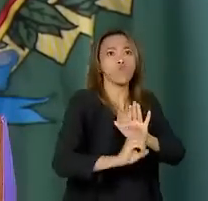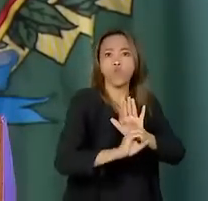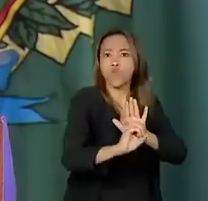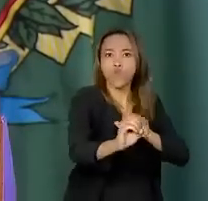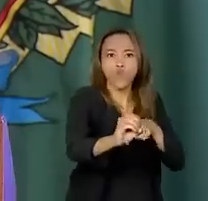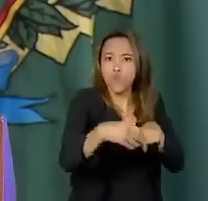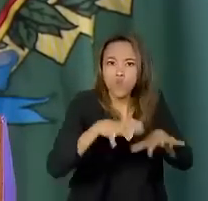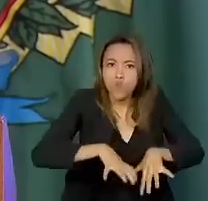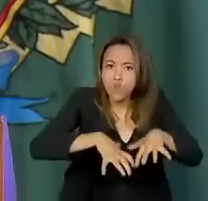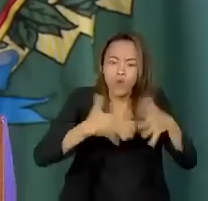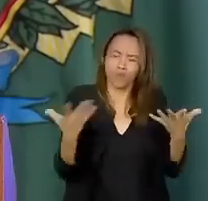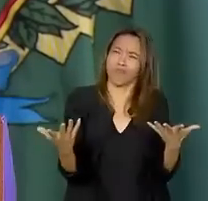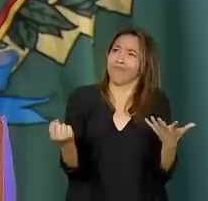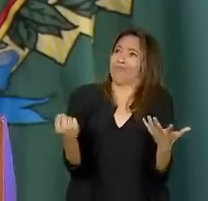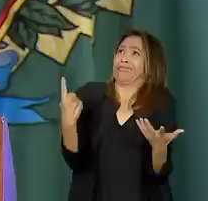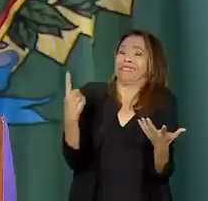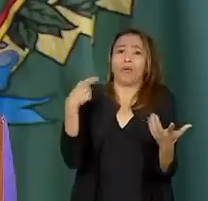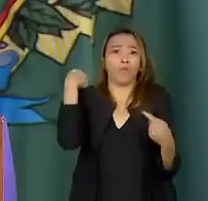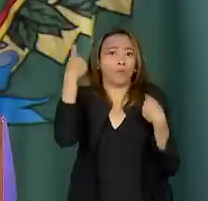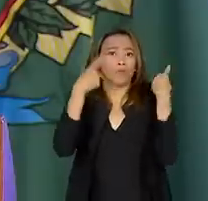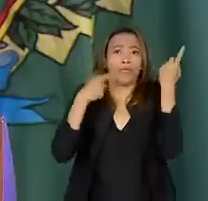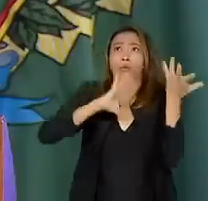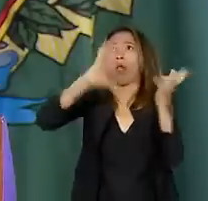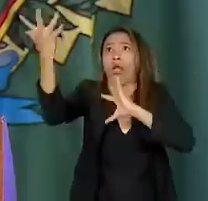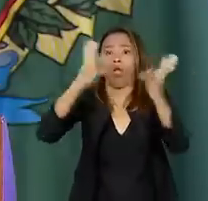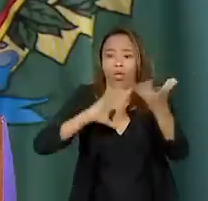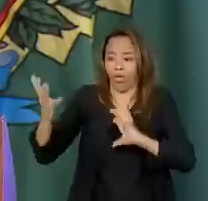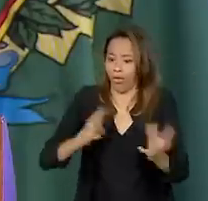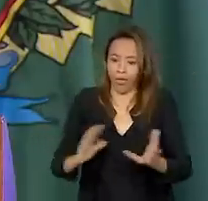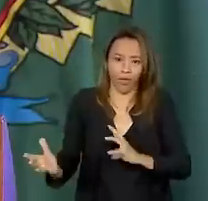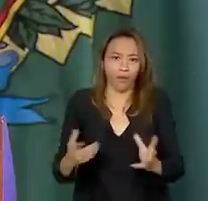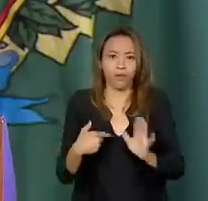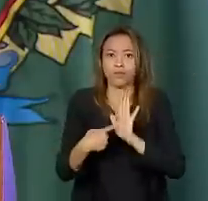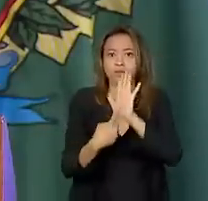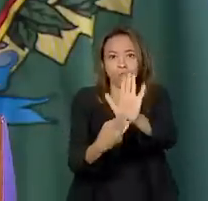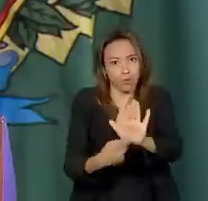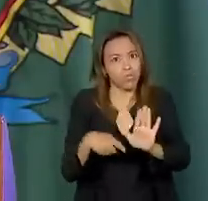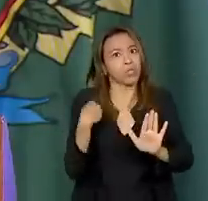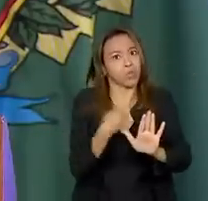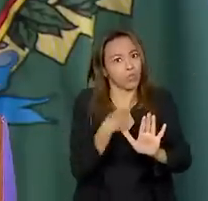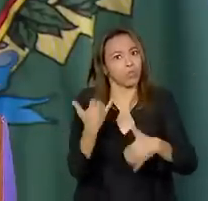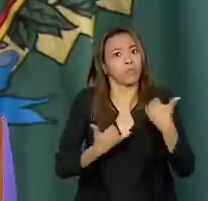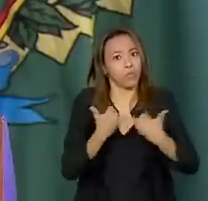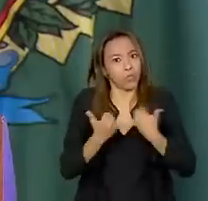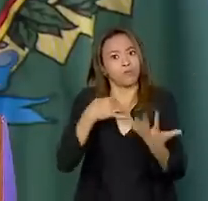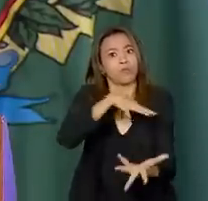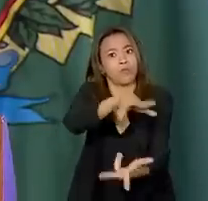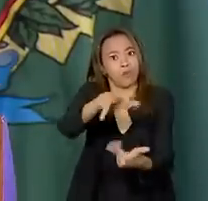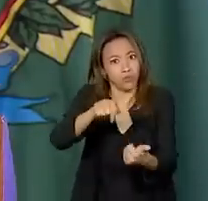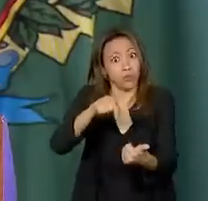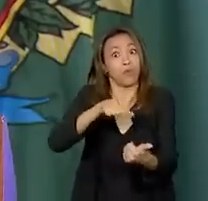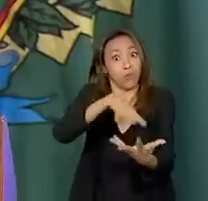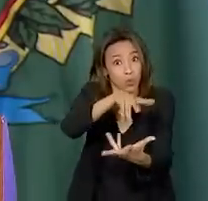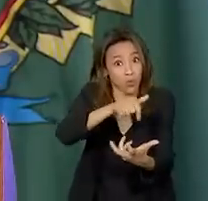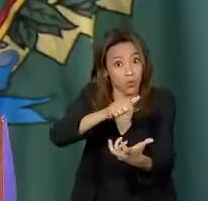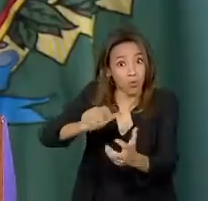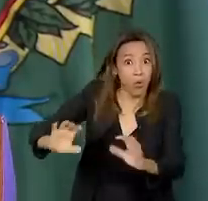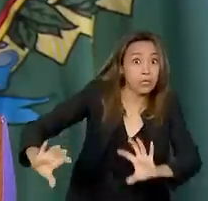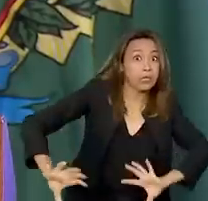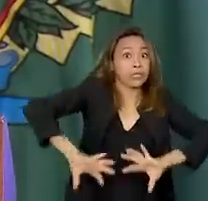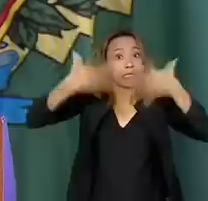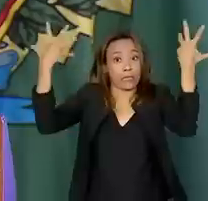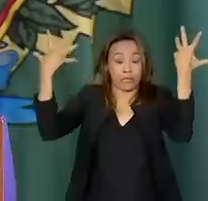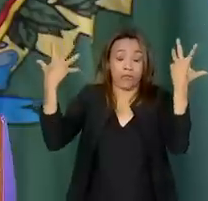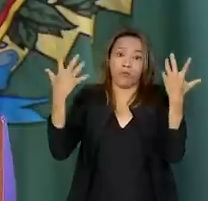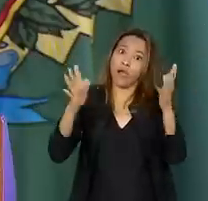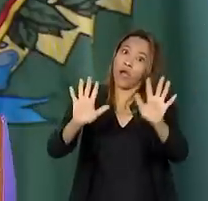ficava. Ou seja, isso significa que nós estamos brincando com o mundo e o mundo pode se revoltar. Então, antes de